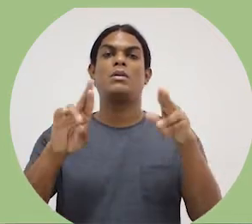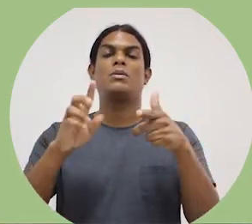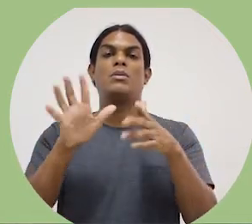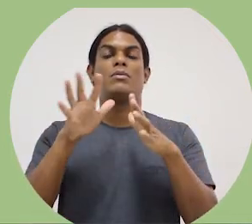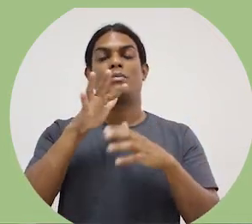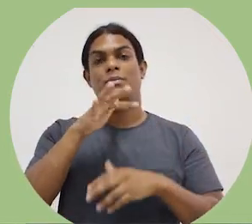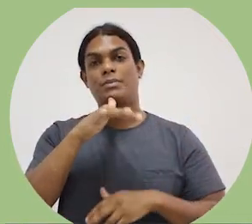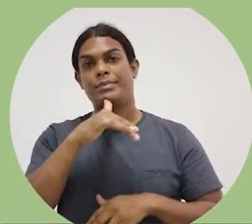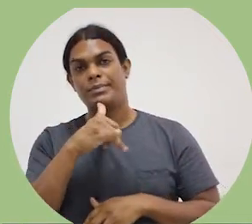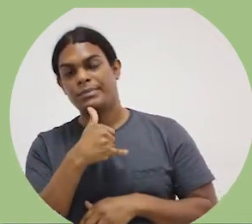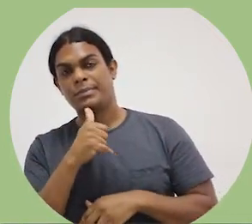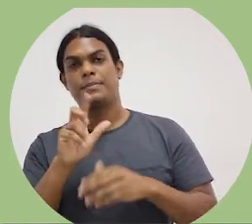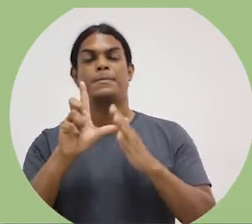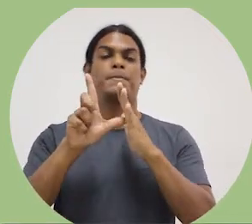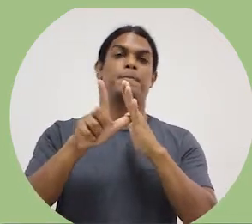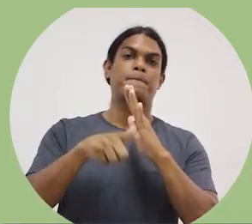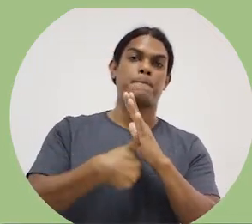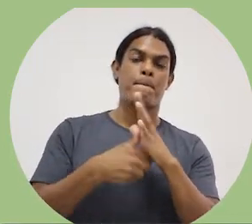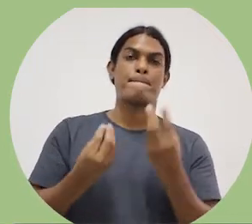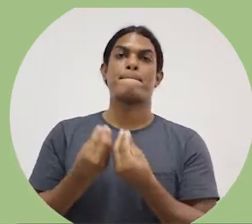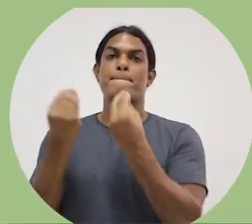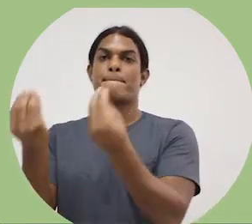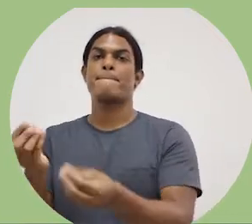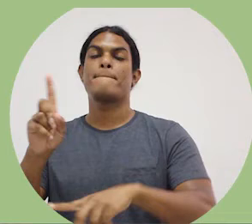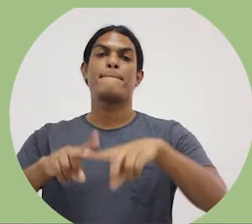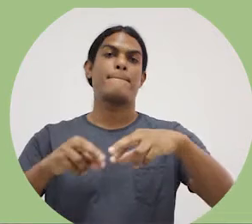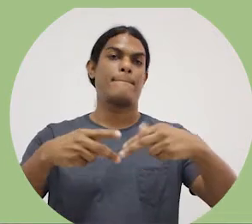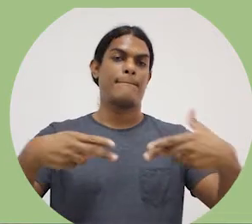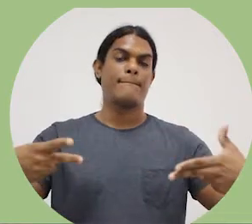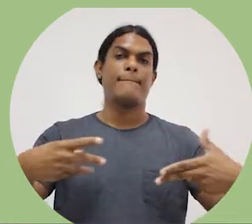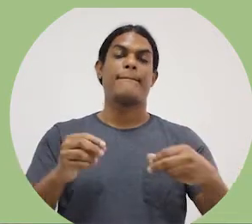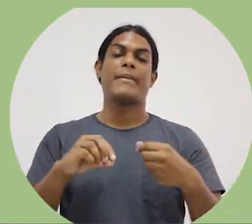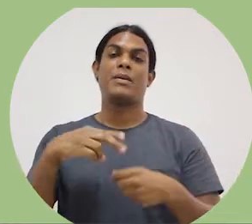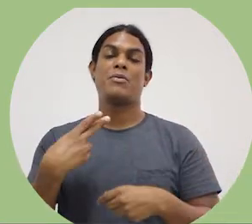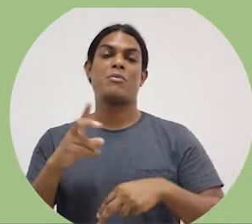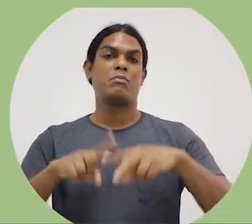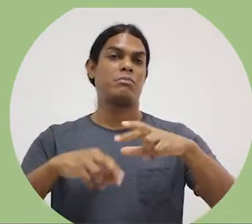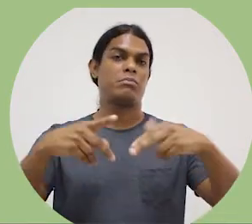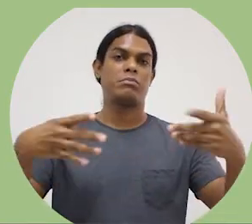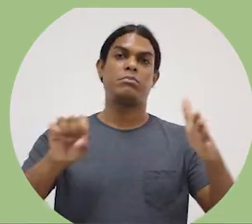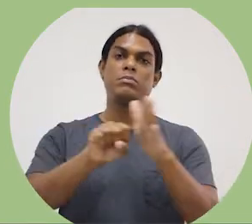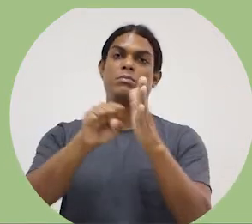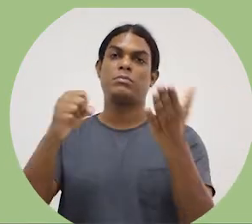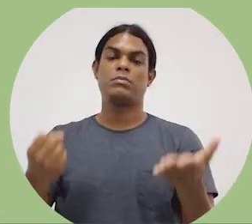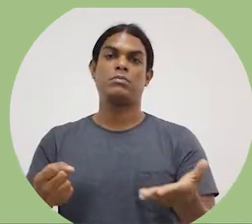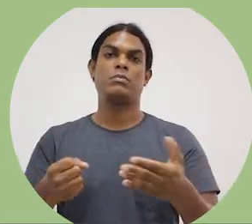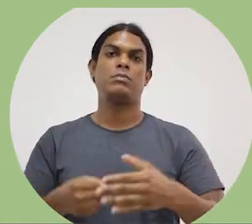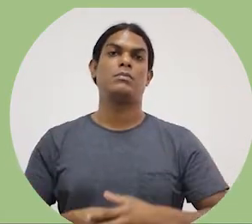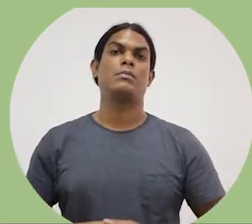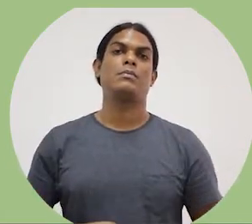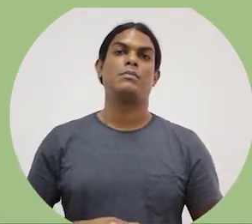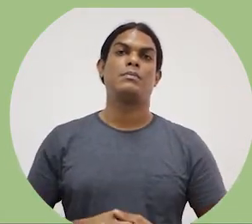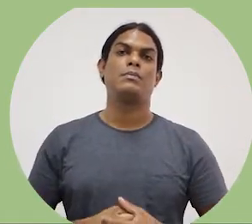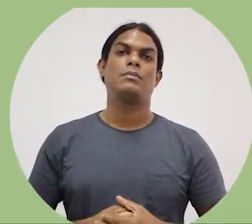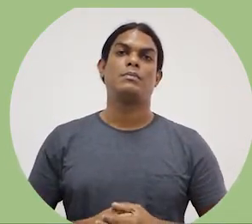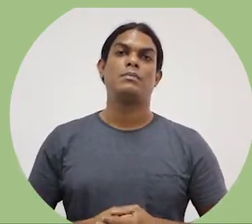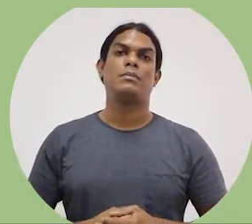mercadorias, nos casos de haver avarias ou inversão de produtos, que são pontos que também veremos mais à